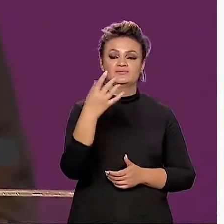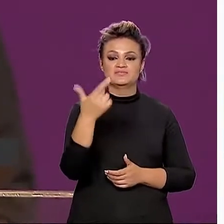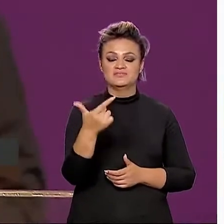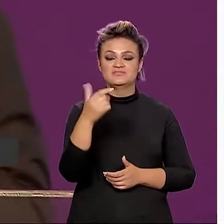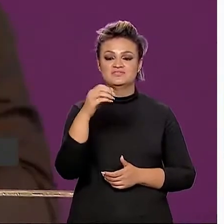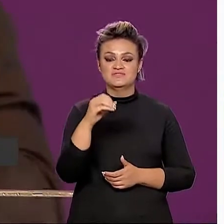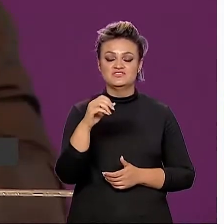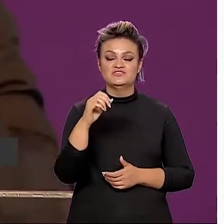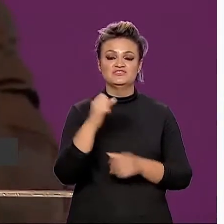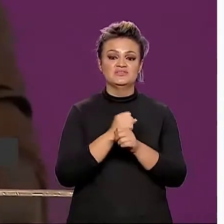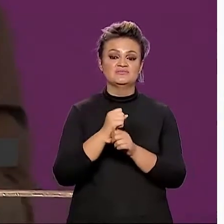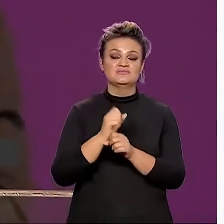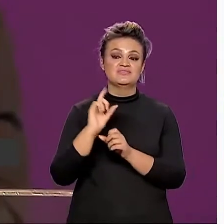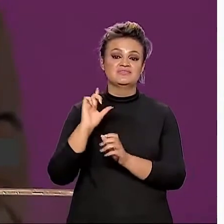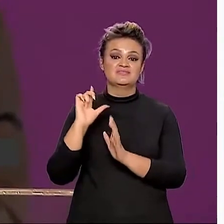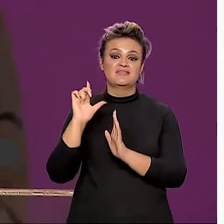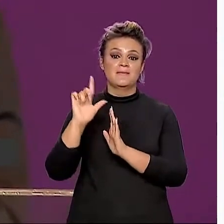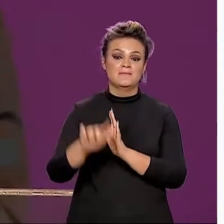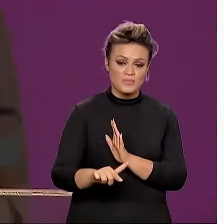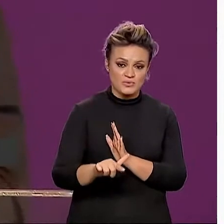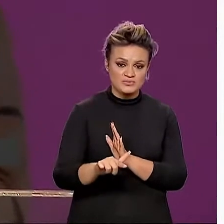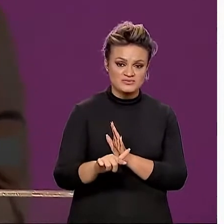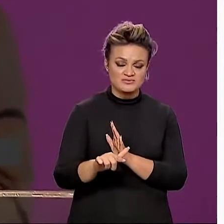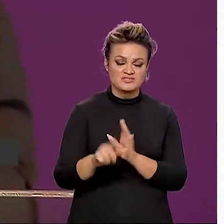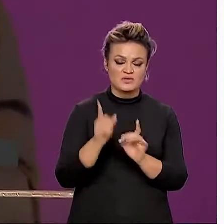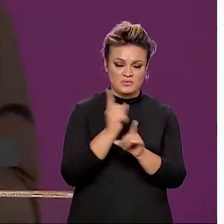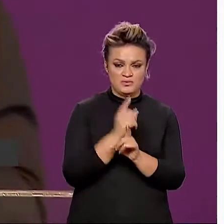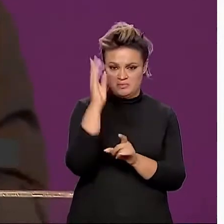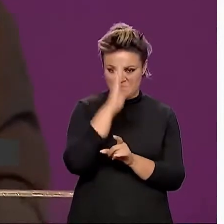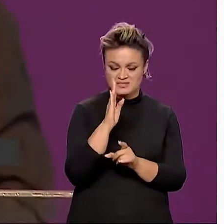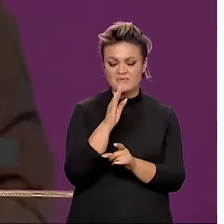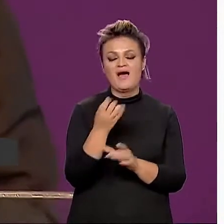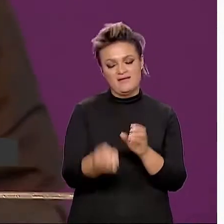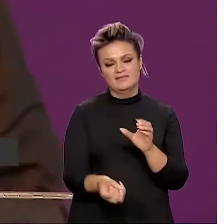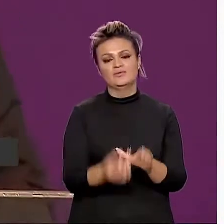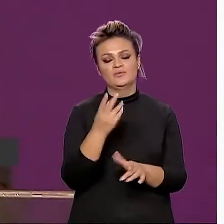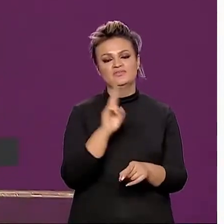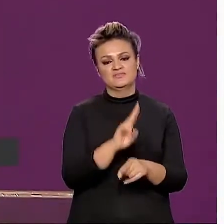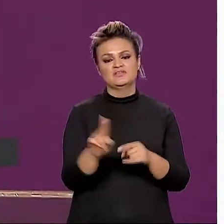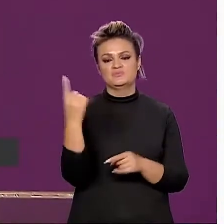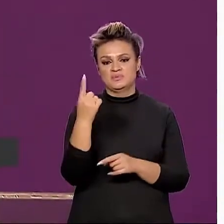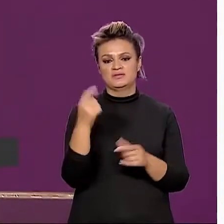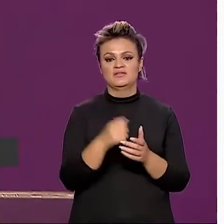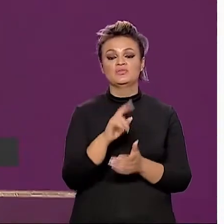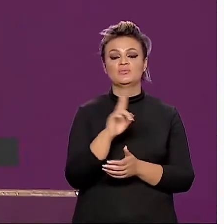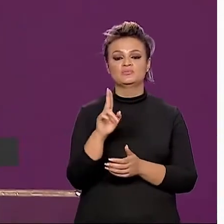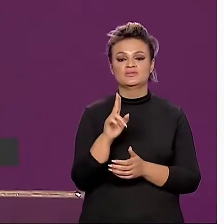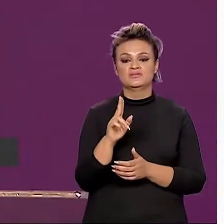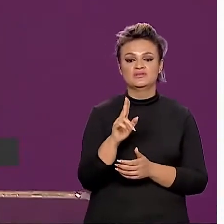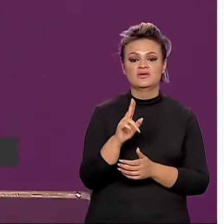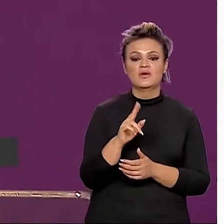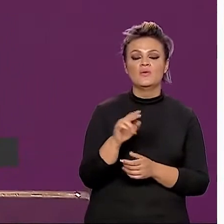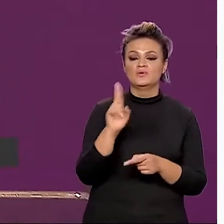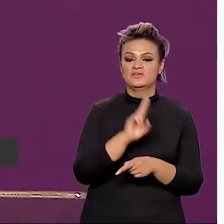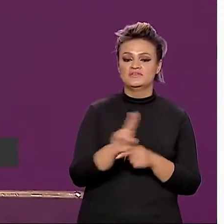420 anos depois da descoberta, a gente foi ter a primeira universidade, que na época era chamada Universidade